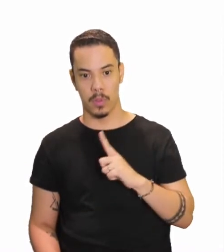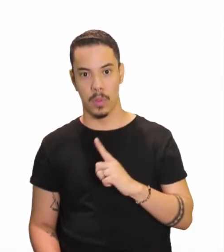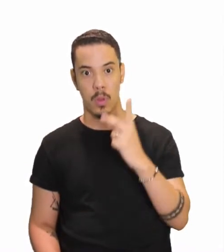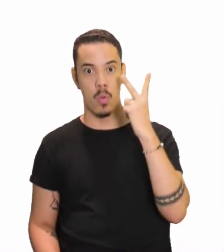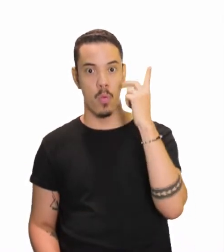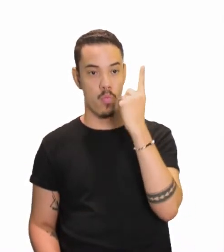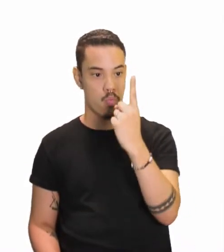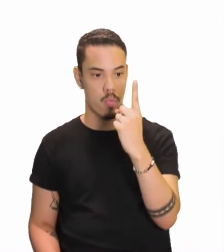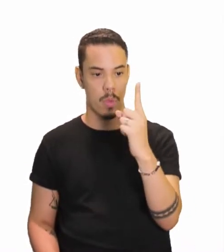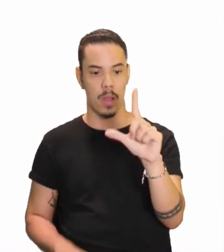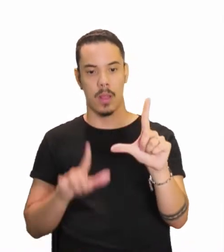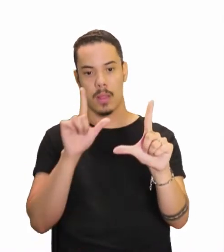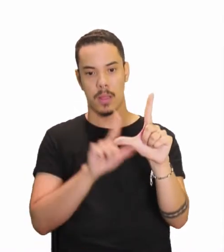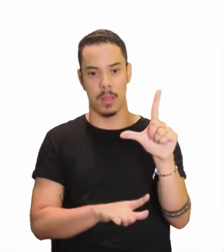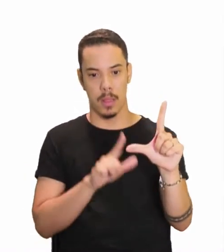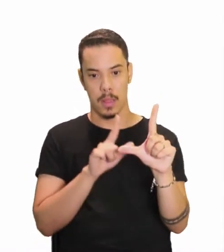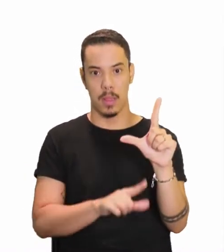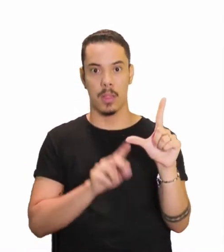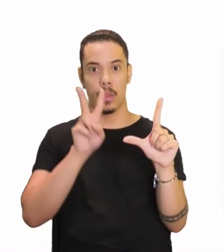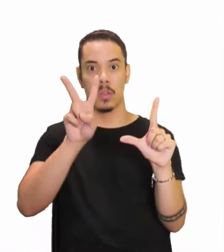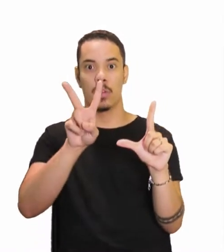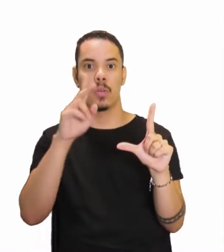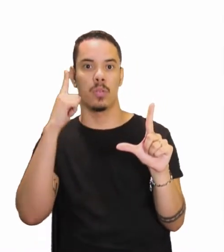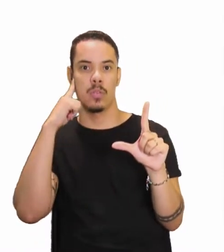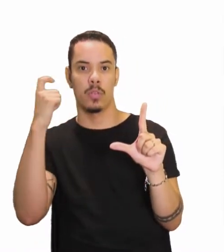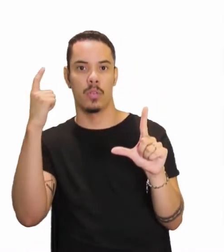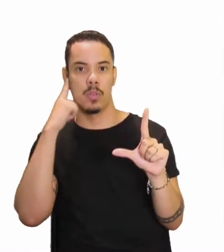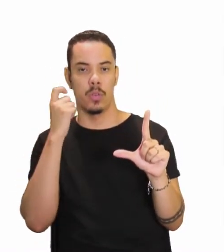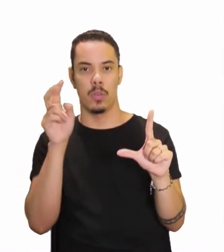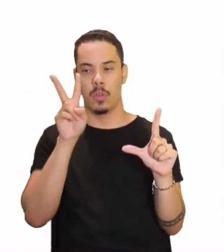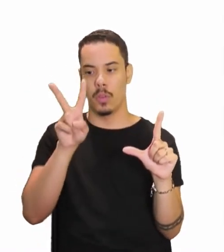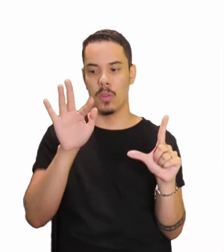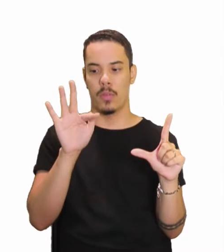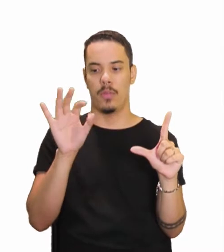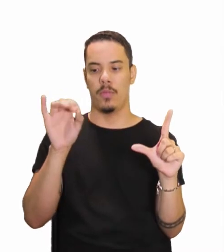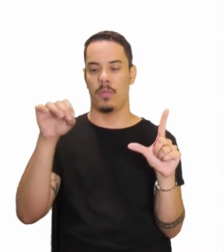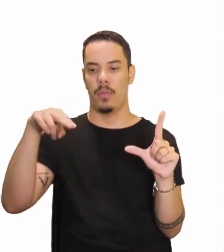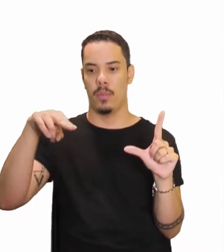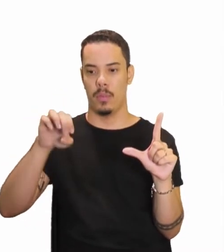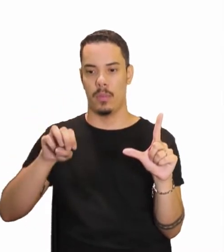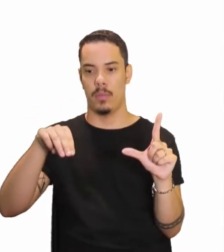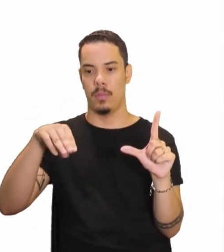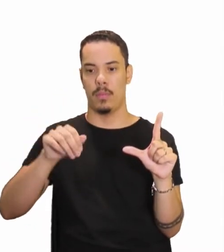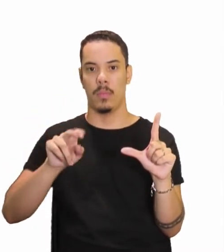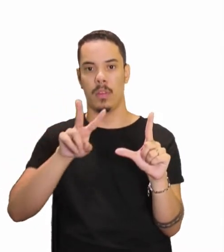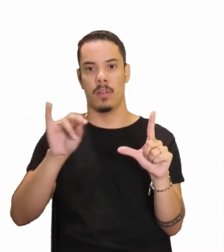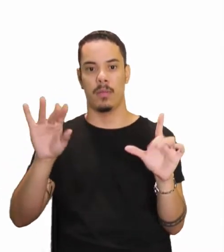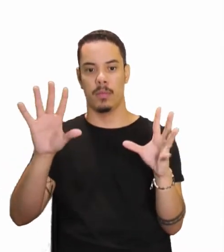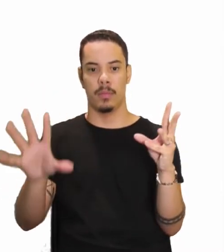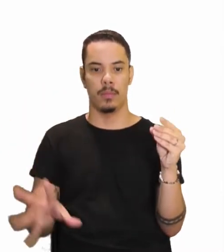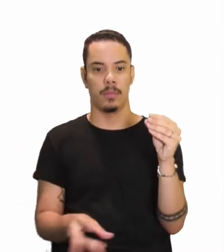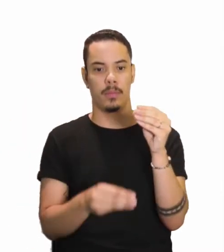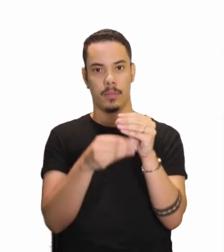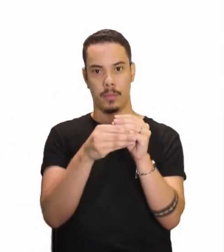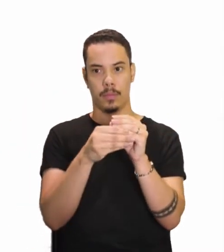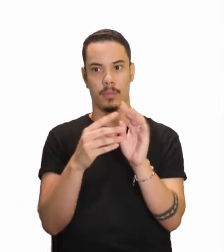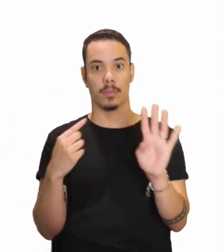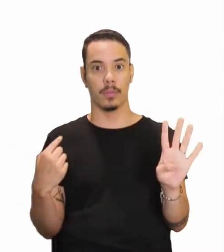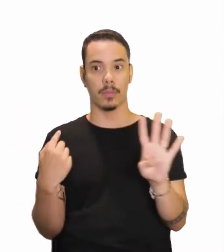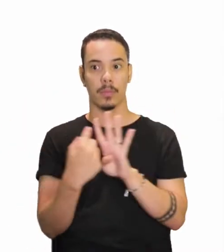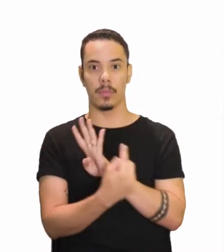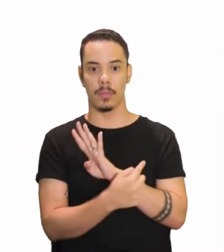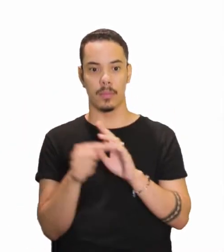2 fonemas, 2 sons. Belezinha? Então, vai acrescentar. Então, eu tenho 4 letras